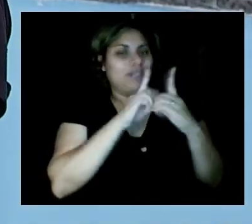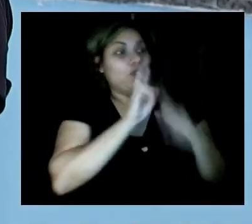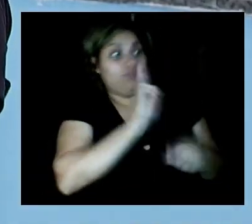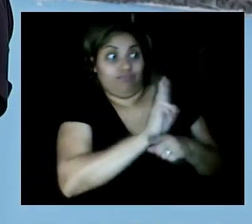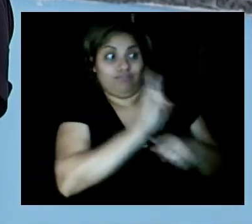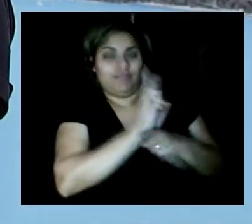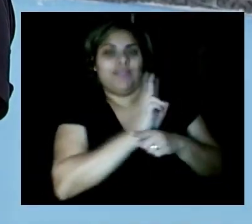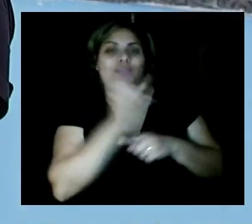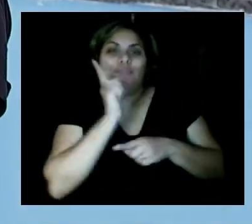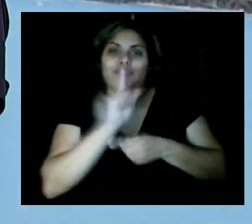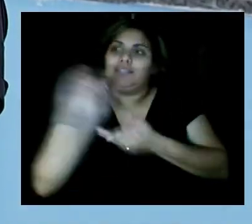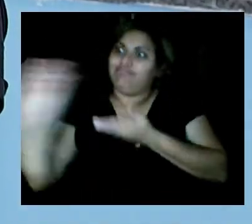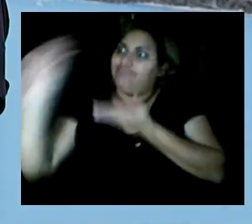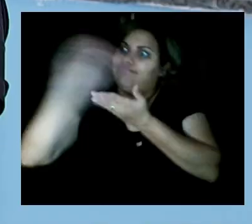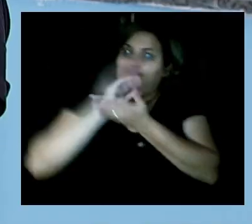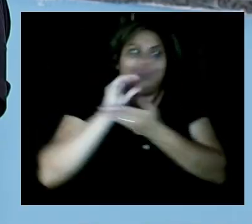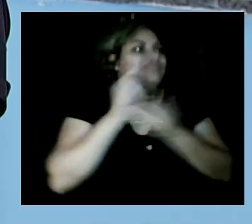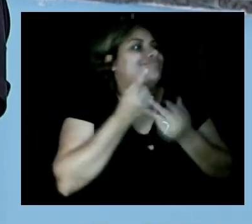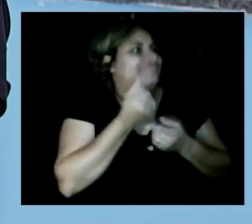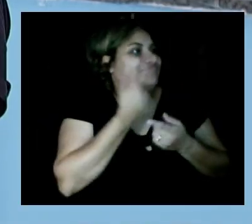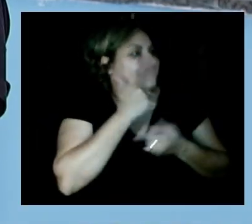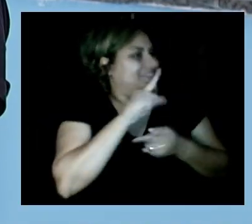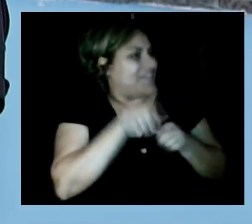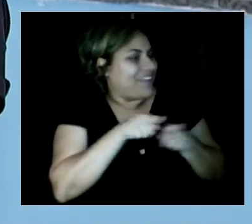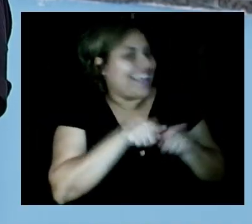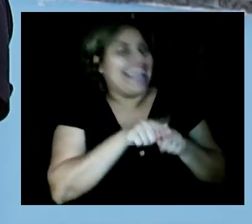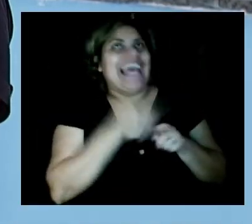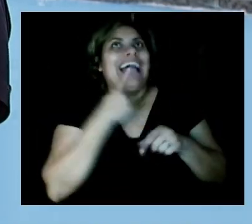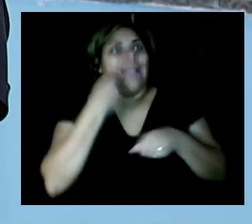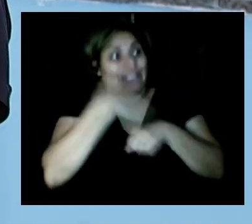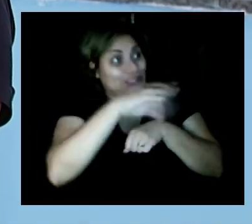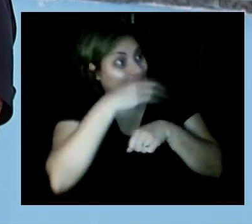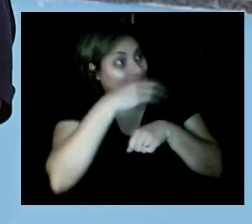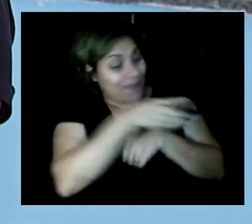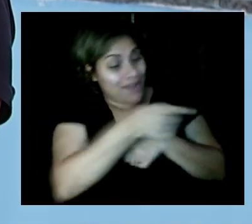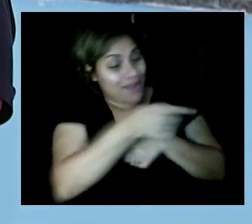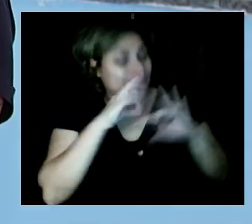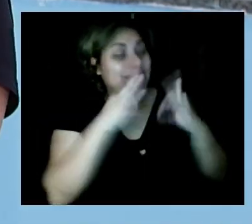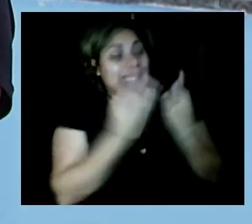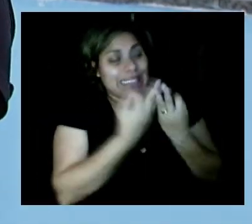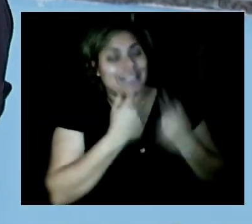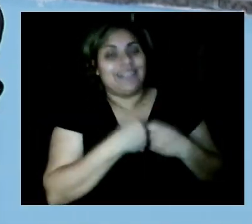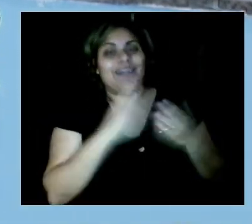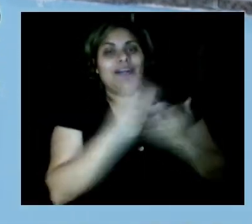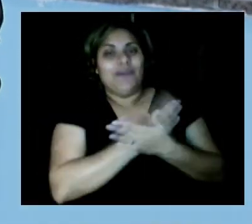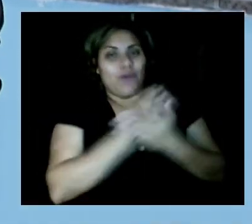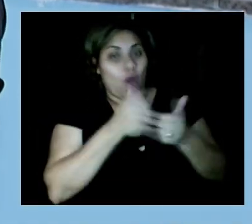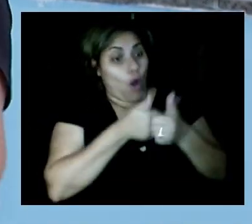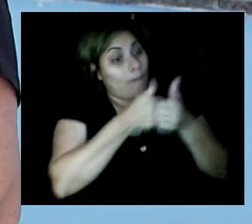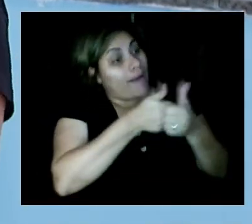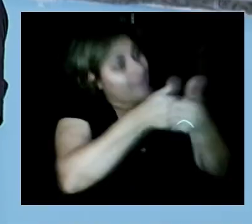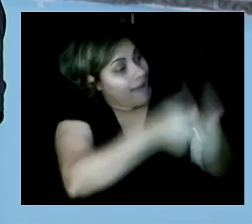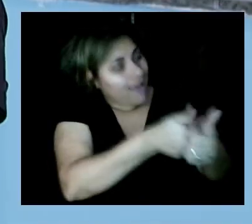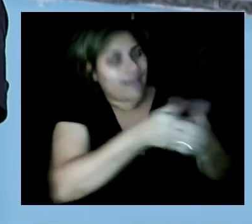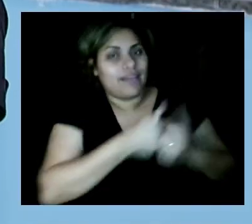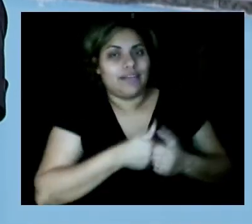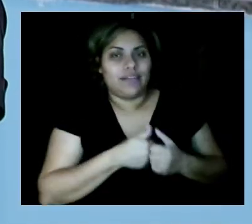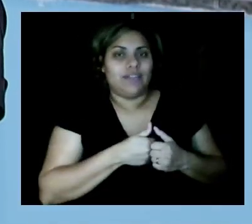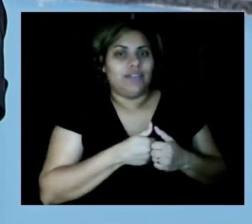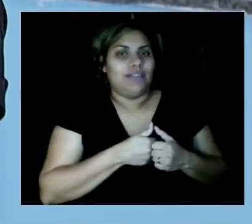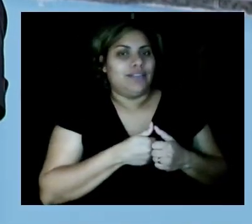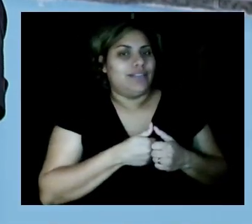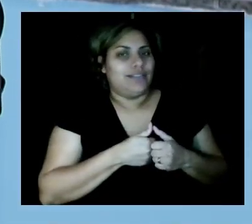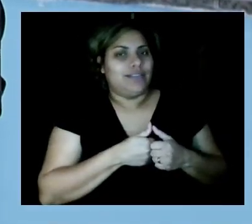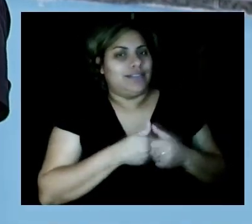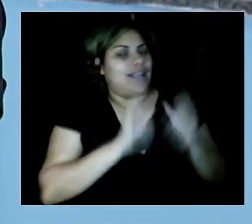conseguiu, né? Aí a gente indicou essas famílias, né? Para alta, para eles voarem livres depois,